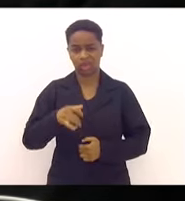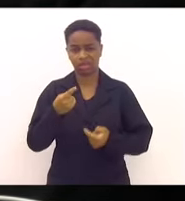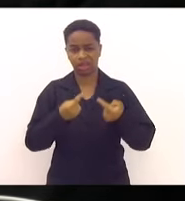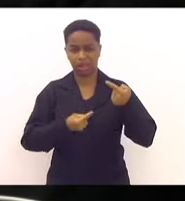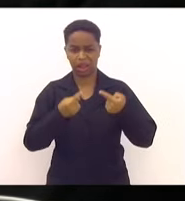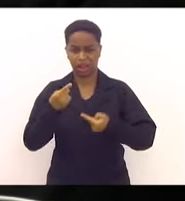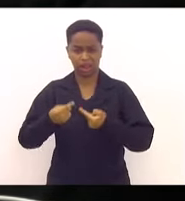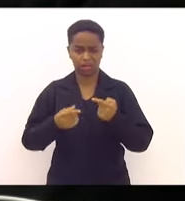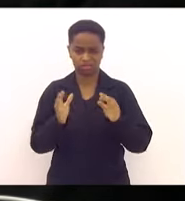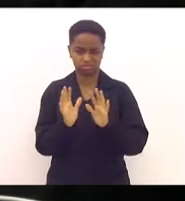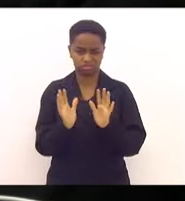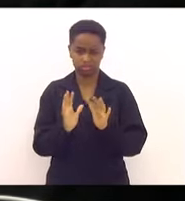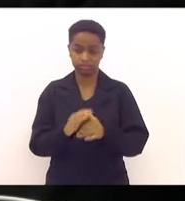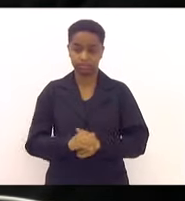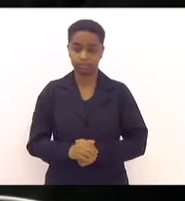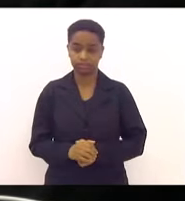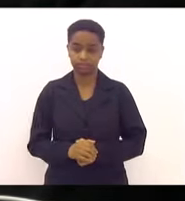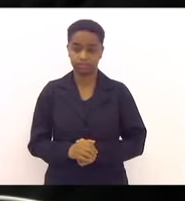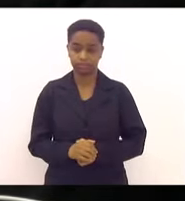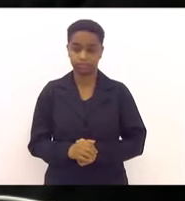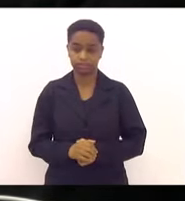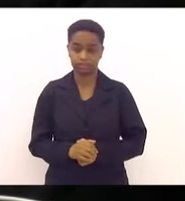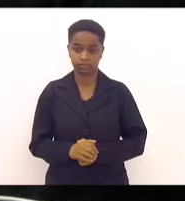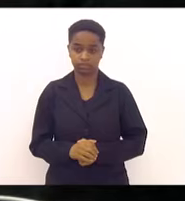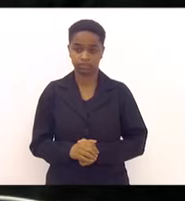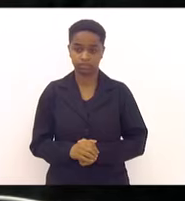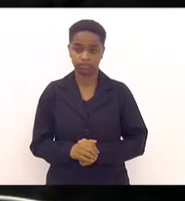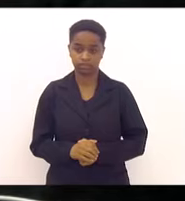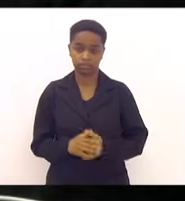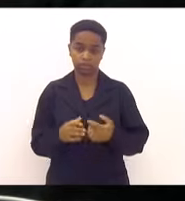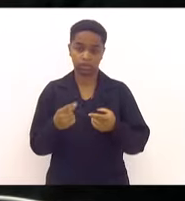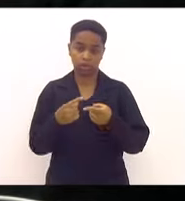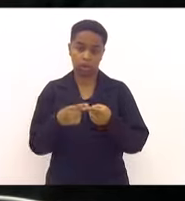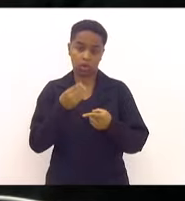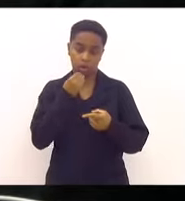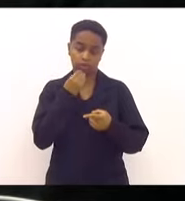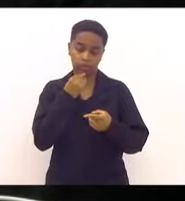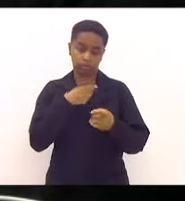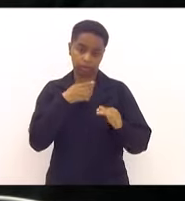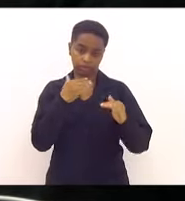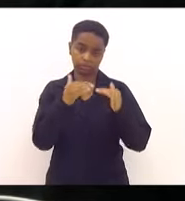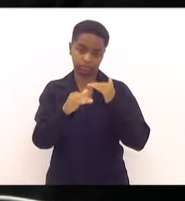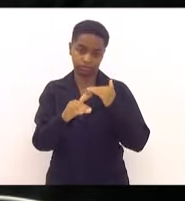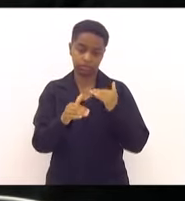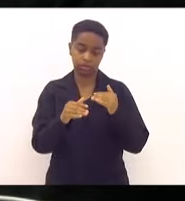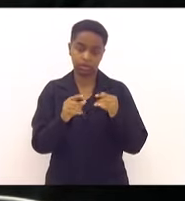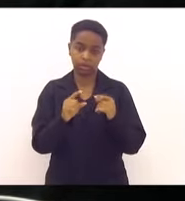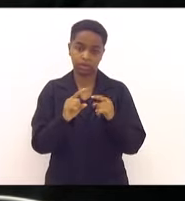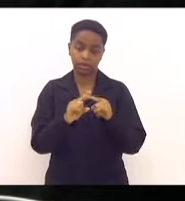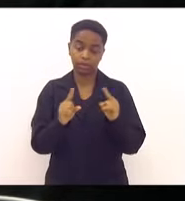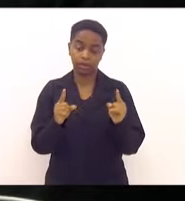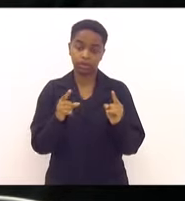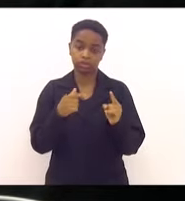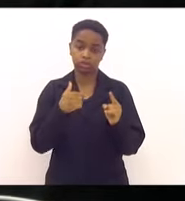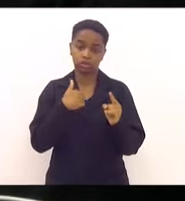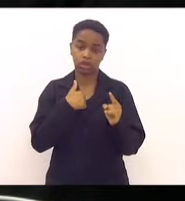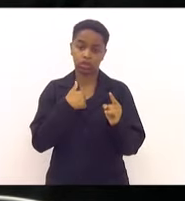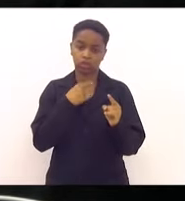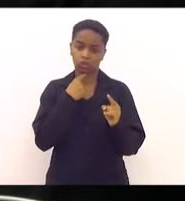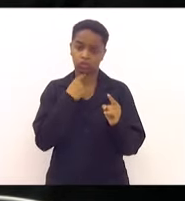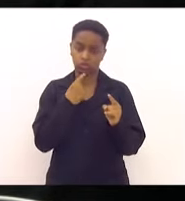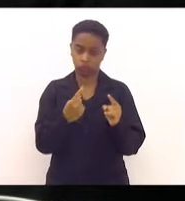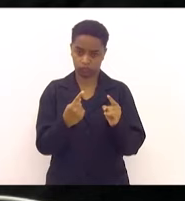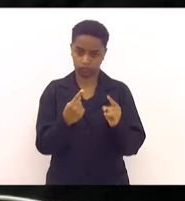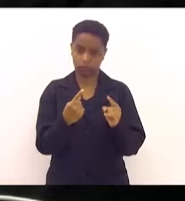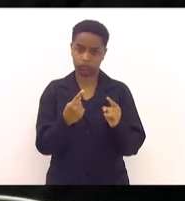debatendo mérito. Nesse quesito, certamente, a gente vai ter divergência. Eu fiquei com uma dúvida,